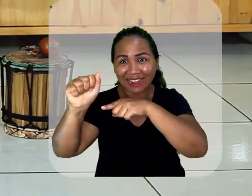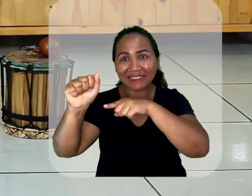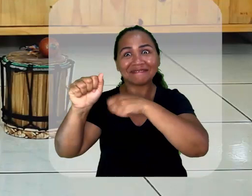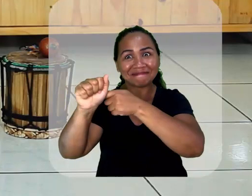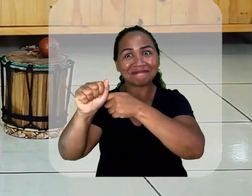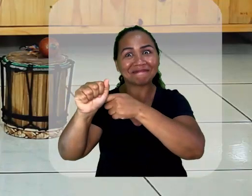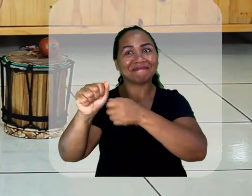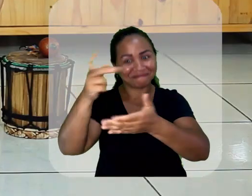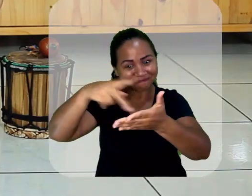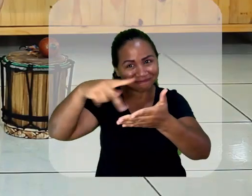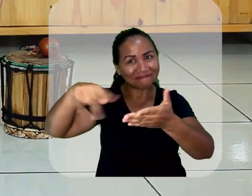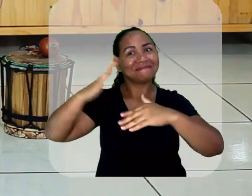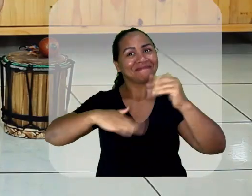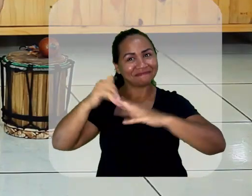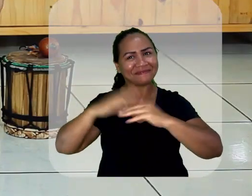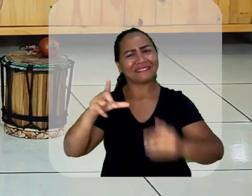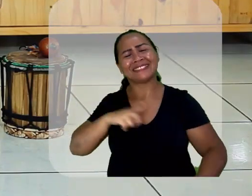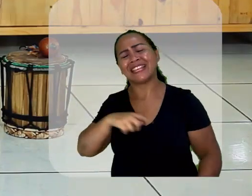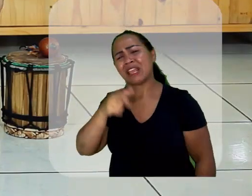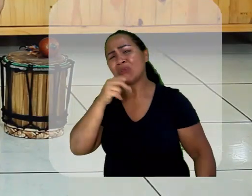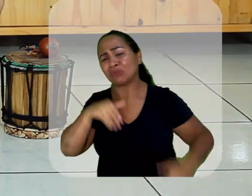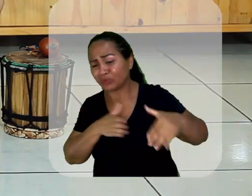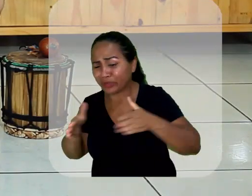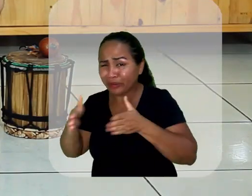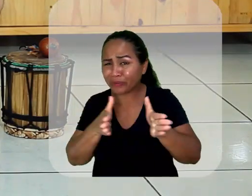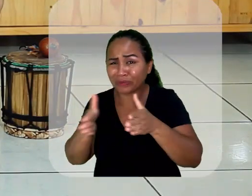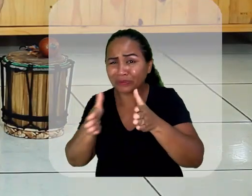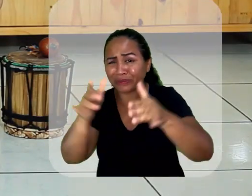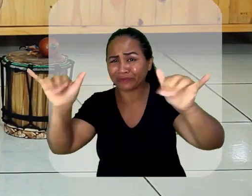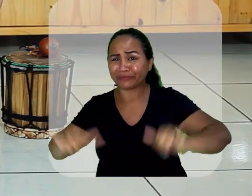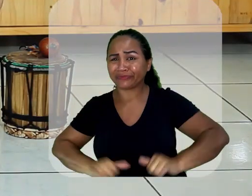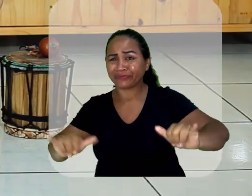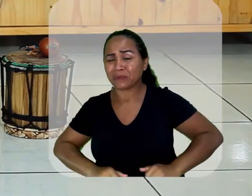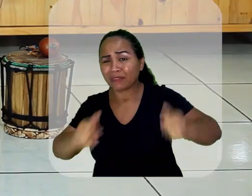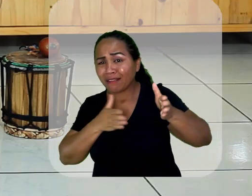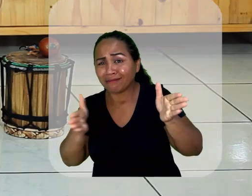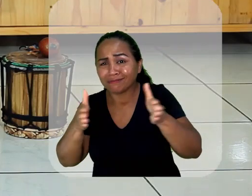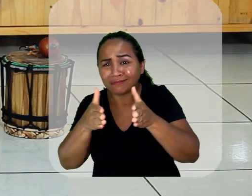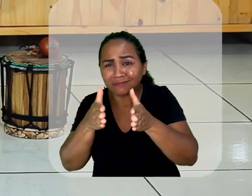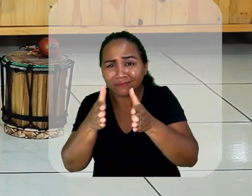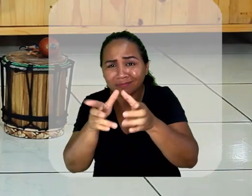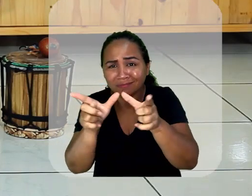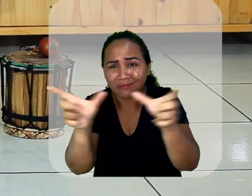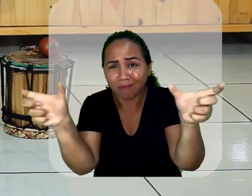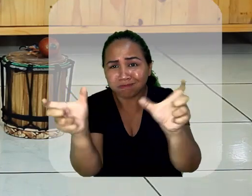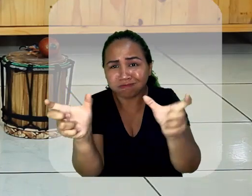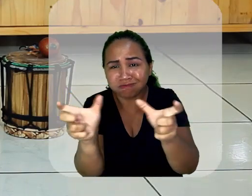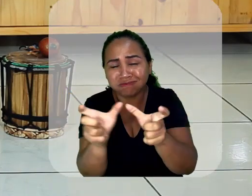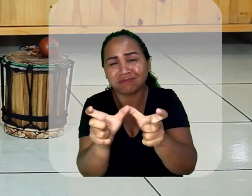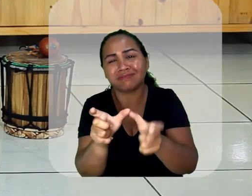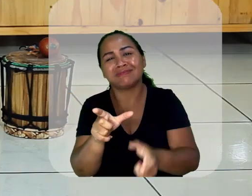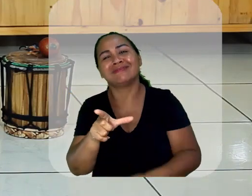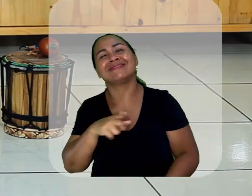no sertão, a sofrência dos rios em agonia, o pelejar da poeta,